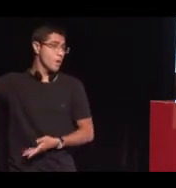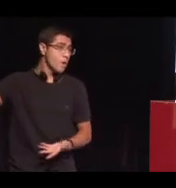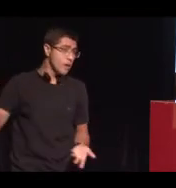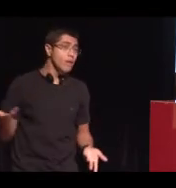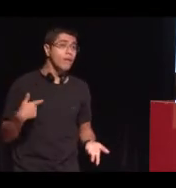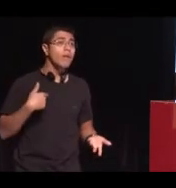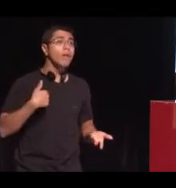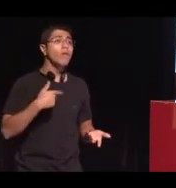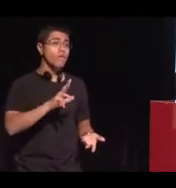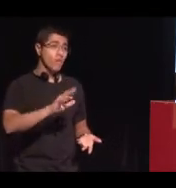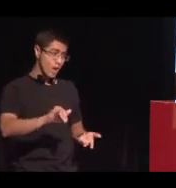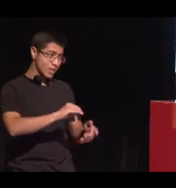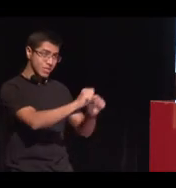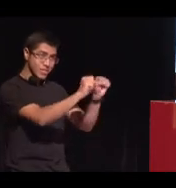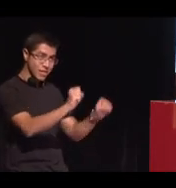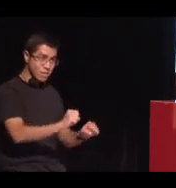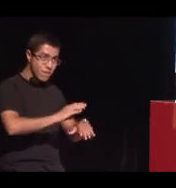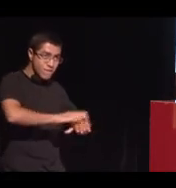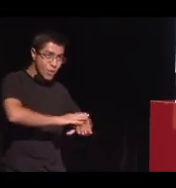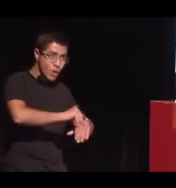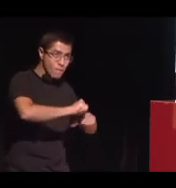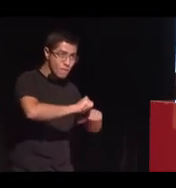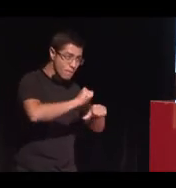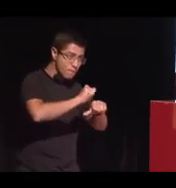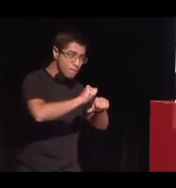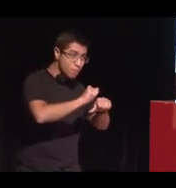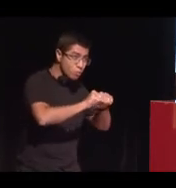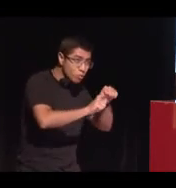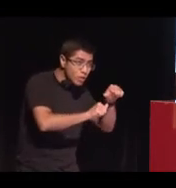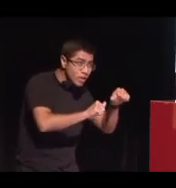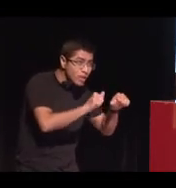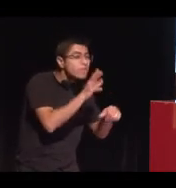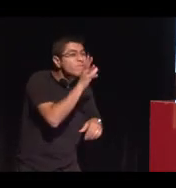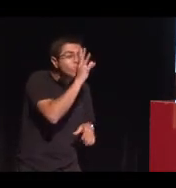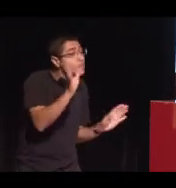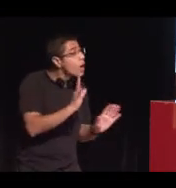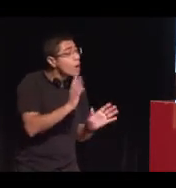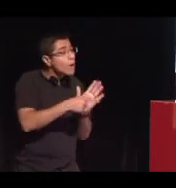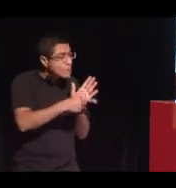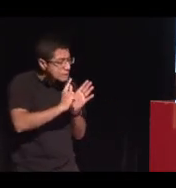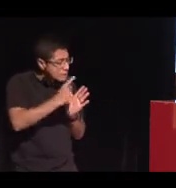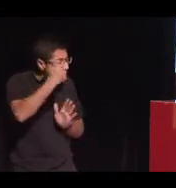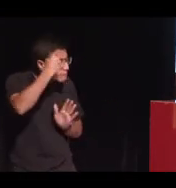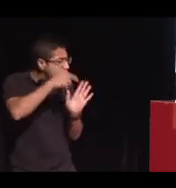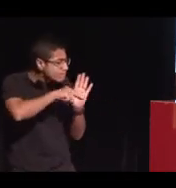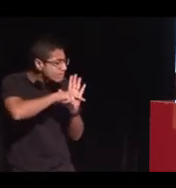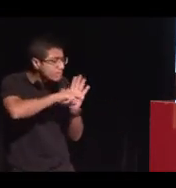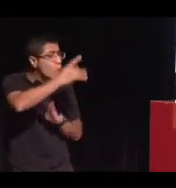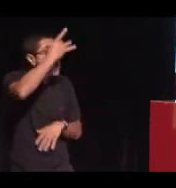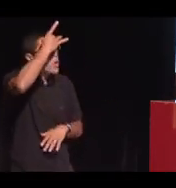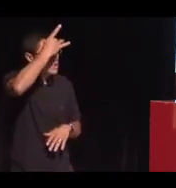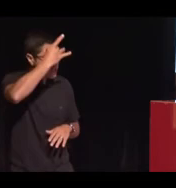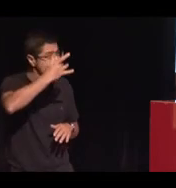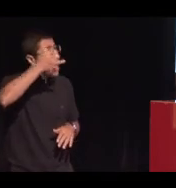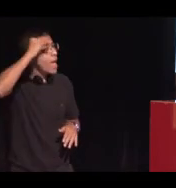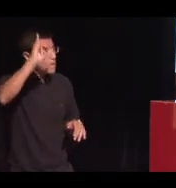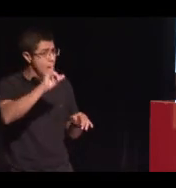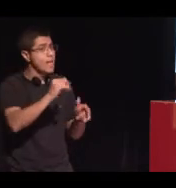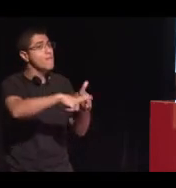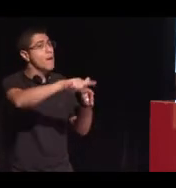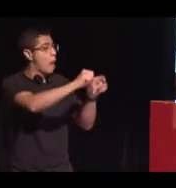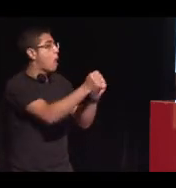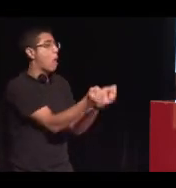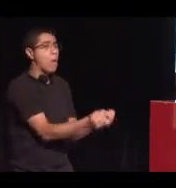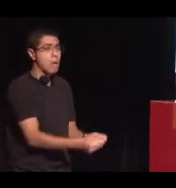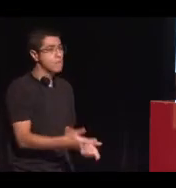alteração, ela tinha que ser muito consciente, né, para a gente não sair quebrando tudo. E, porque o risco de impacto para o negócio